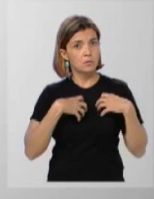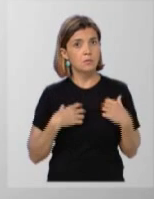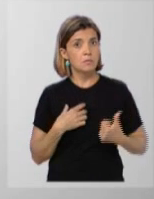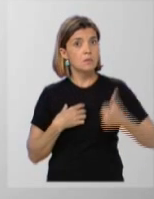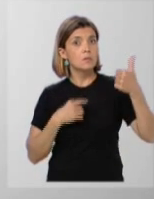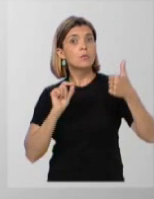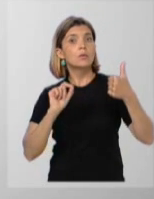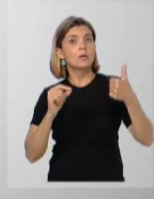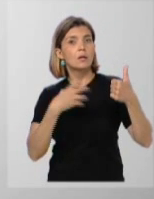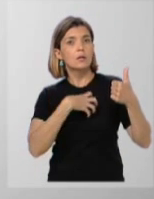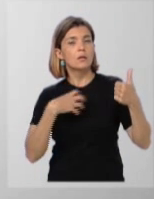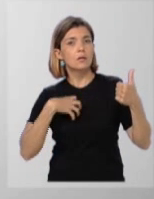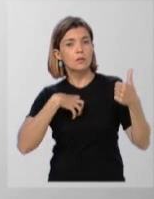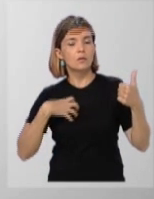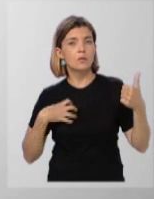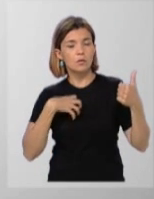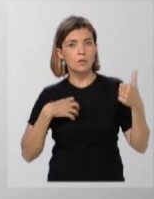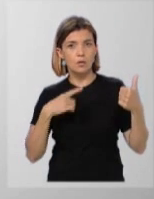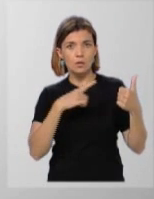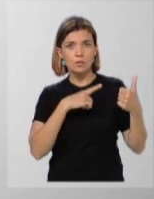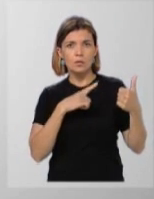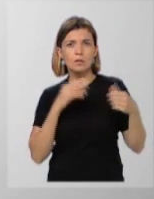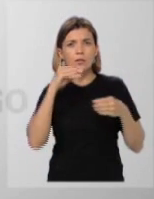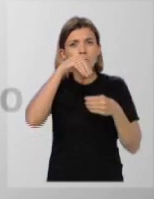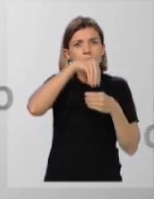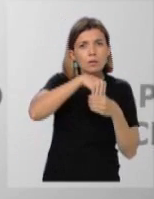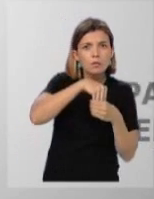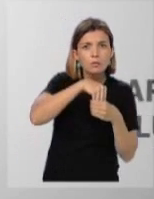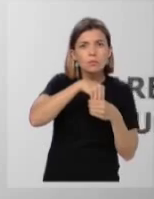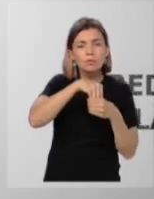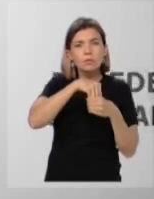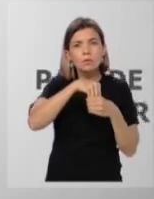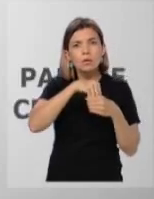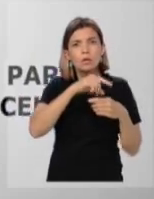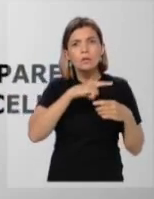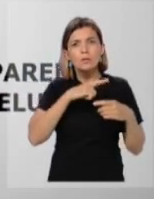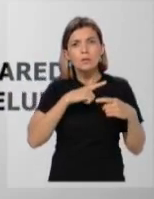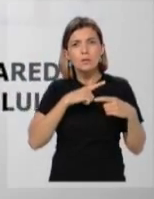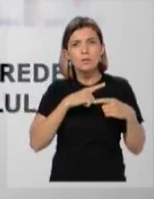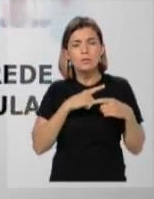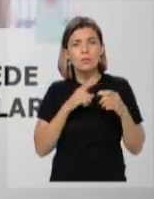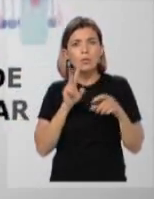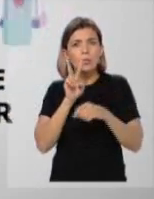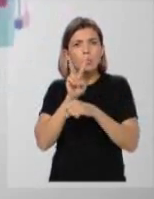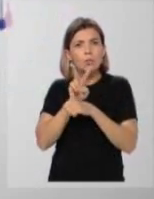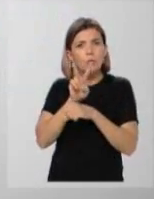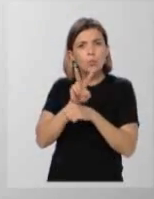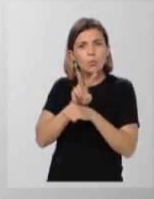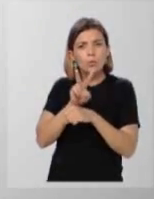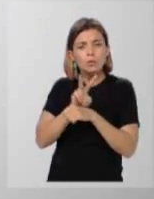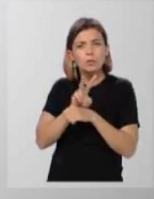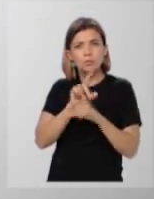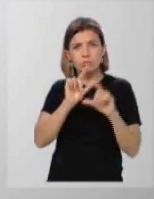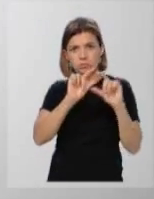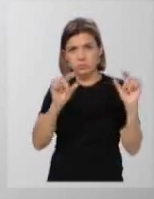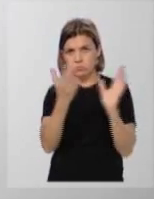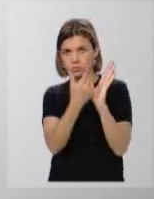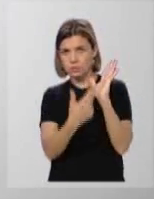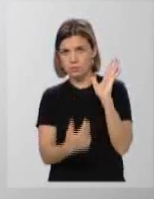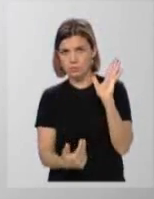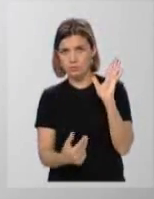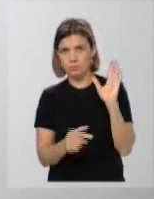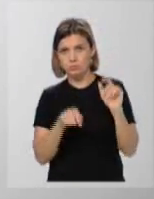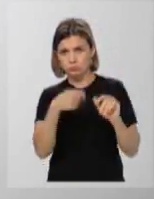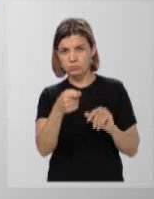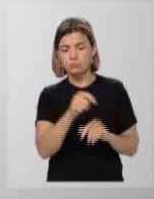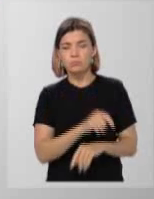animais. A primeira é a presença de um polissacarídeo que também compõe o exoesqueleto dos artrópodes, chamado quitina,